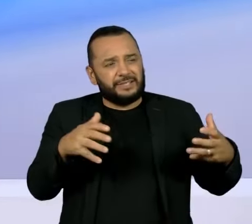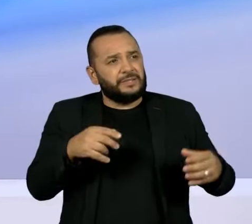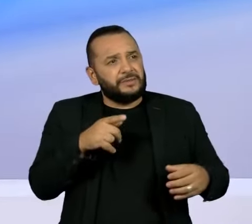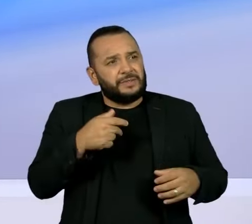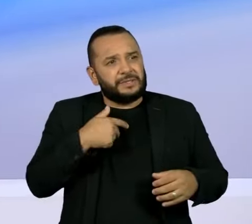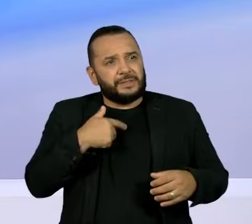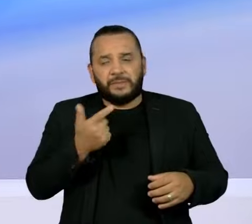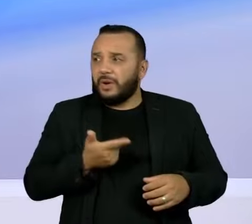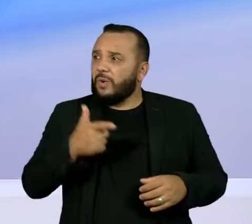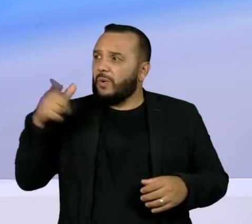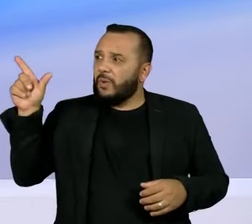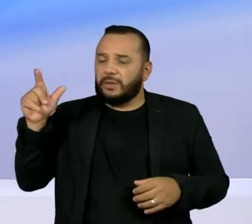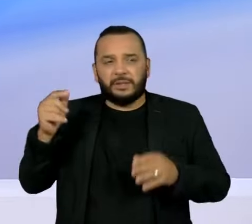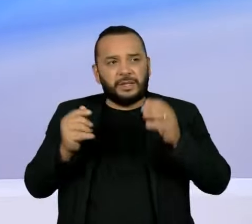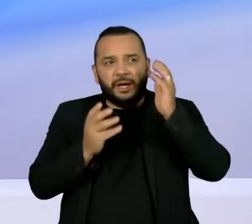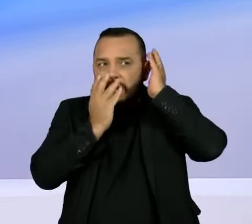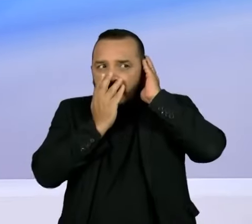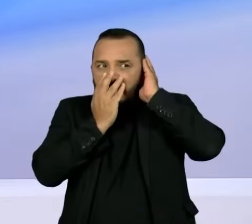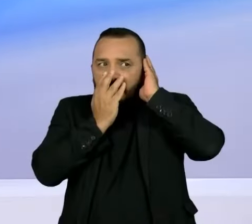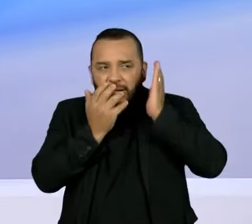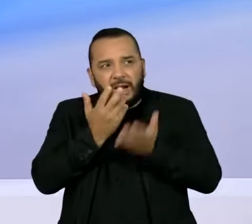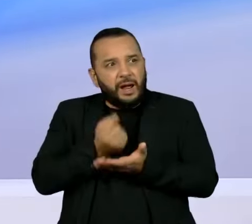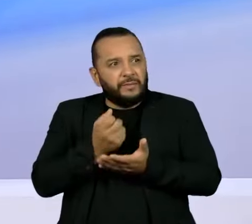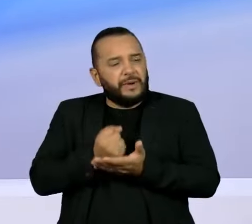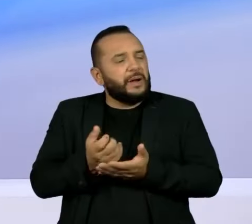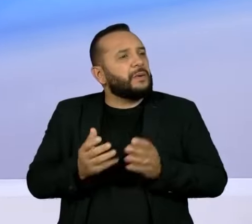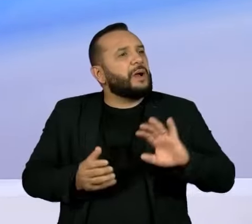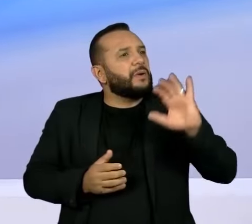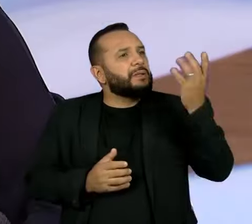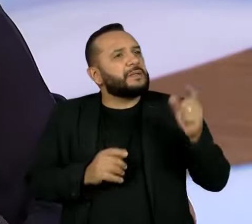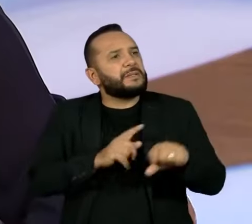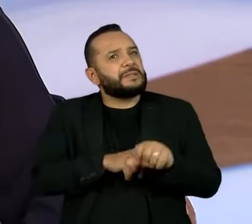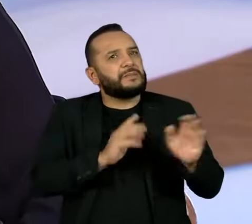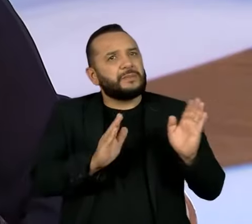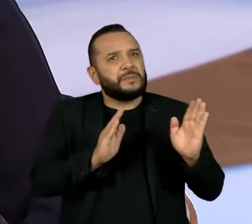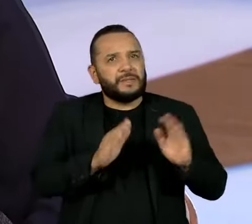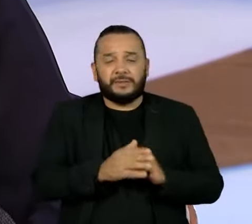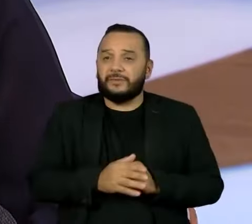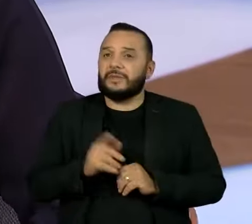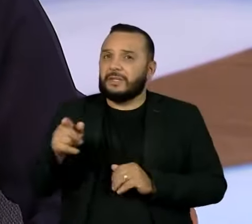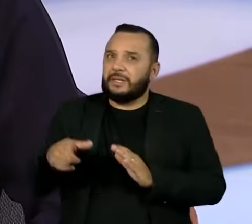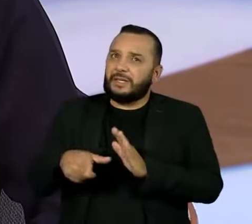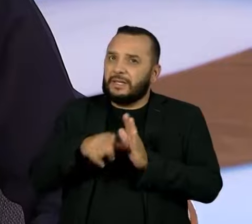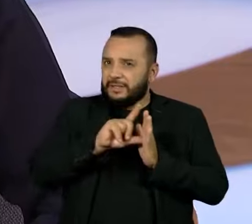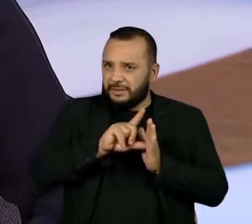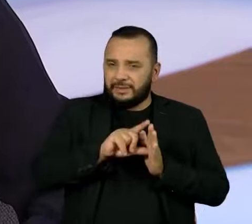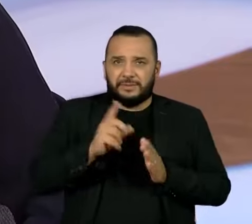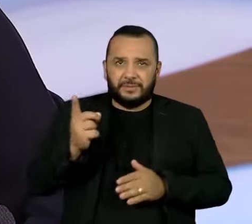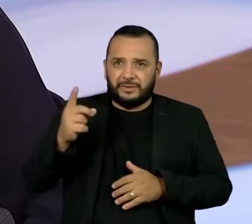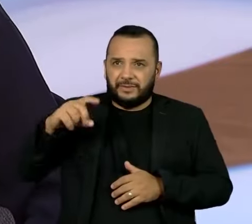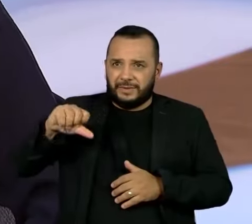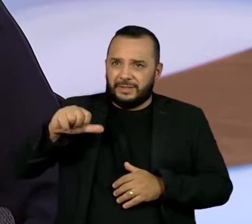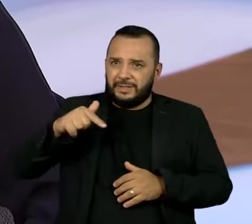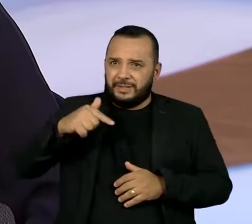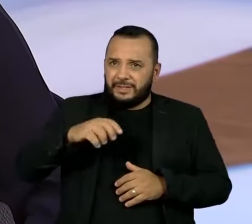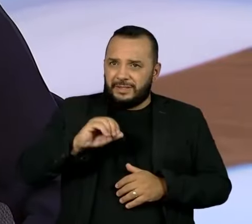mais para uma grande gravadora. Eu queria saber desse momento na sua carreira. Então, foi um pouquinho antes de 70.